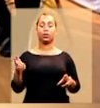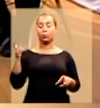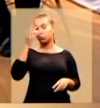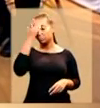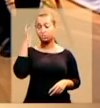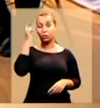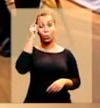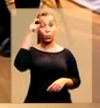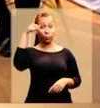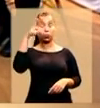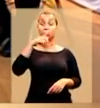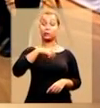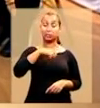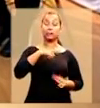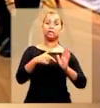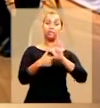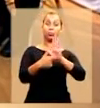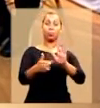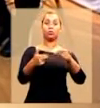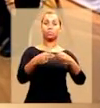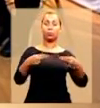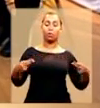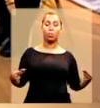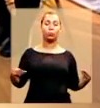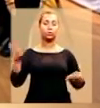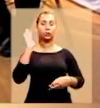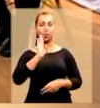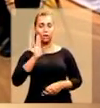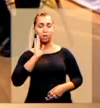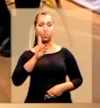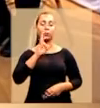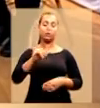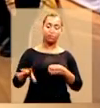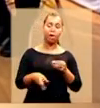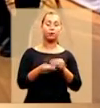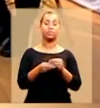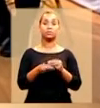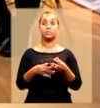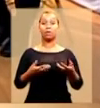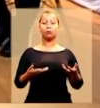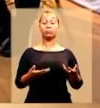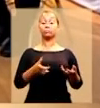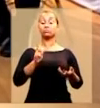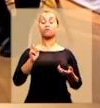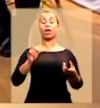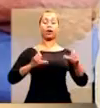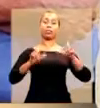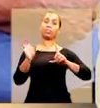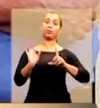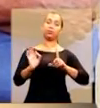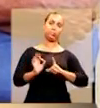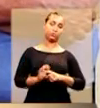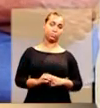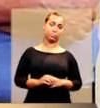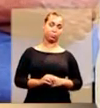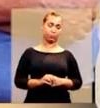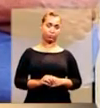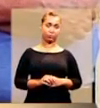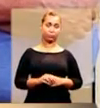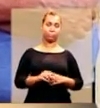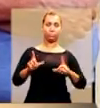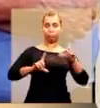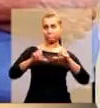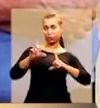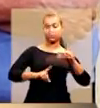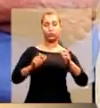os que têm cultura, que expressam alguma coisa bacana, que vai acrescentar, isso não está na mídia, né? Isso não vem na mídia, não